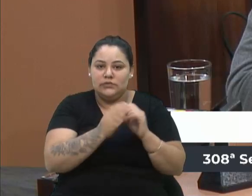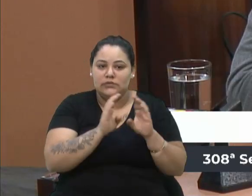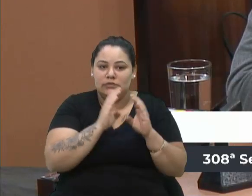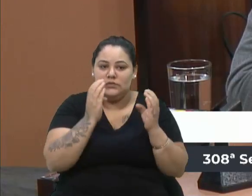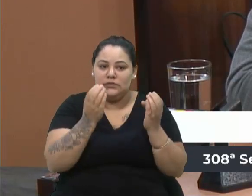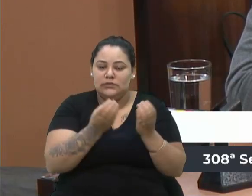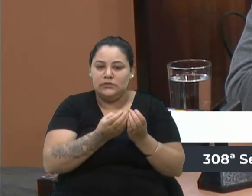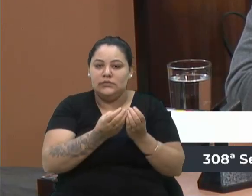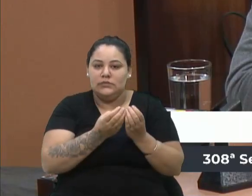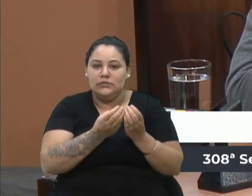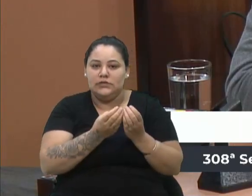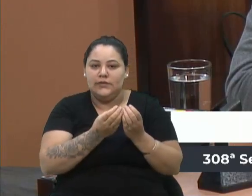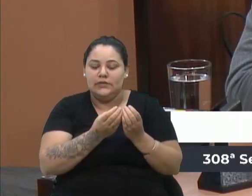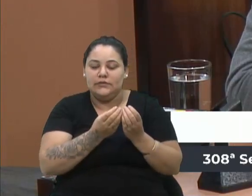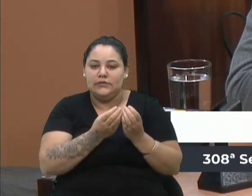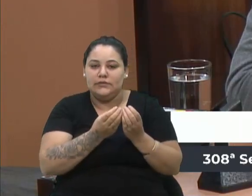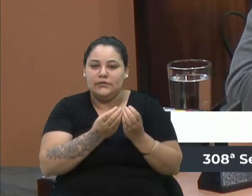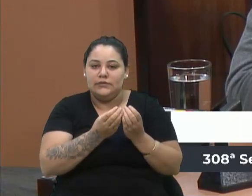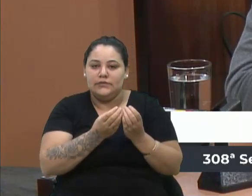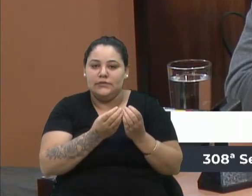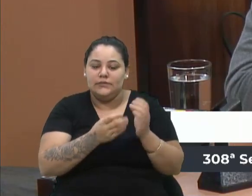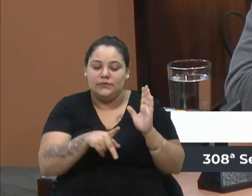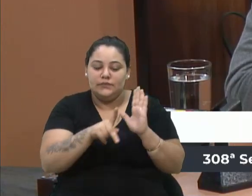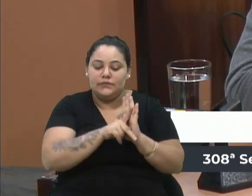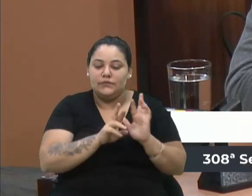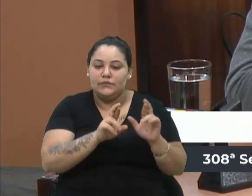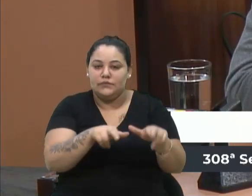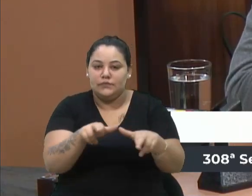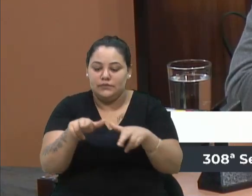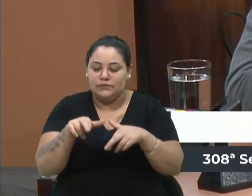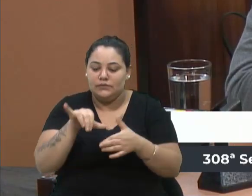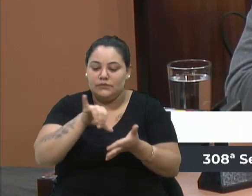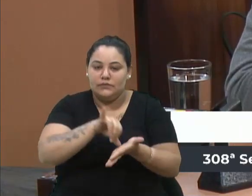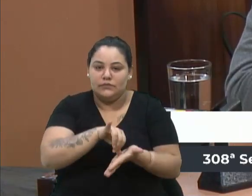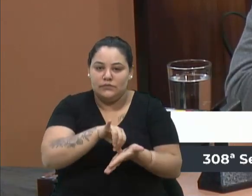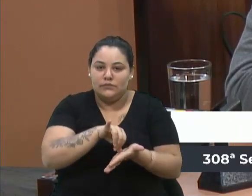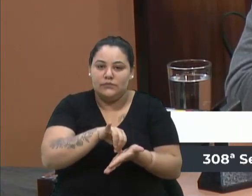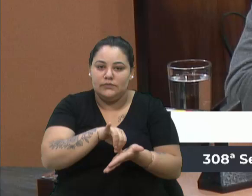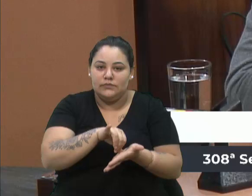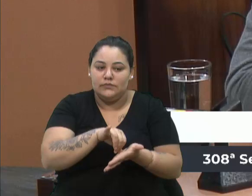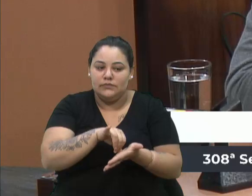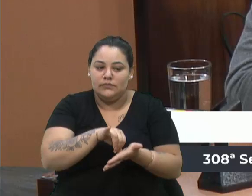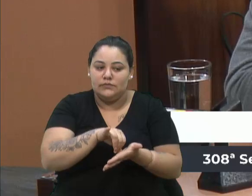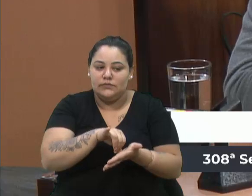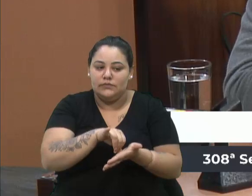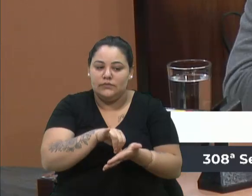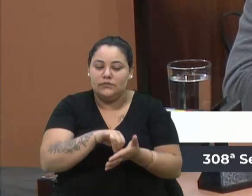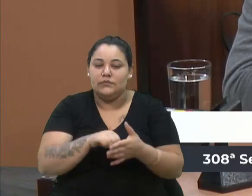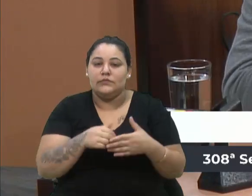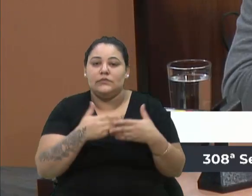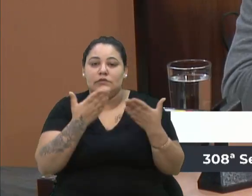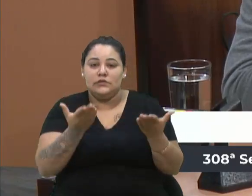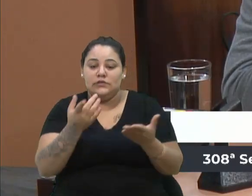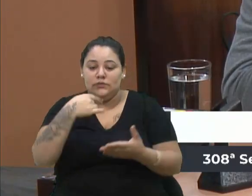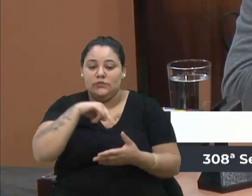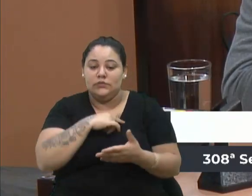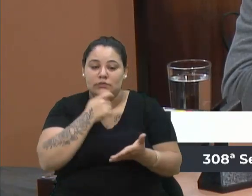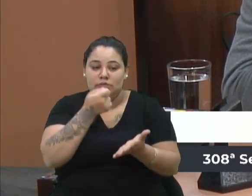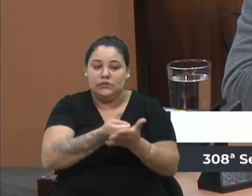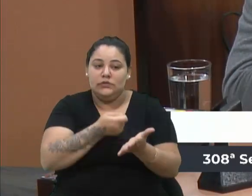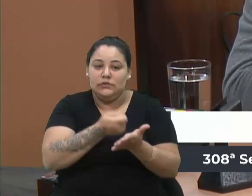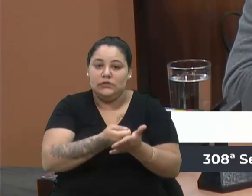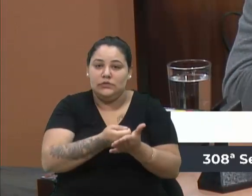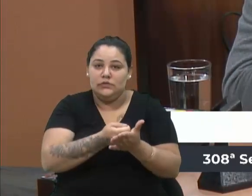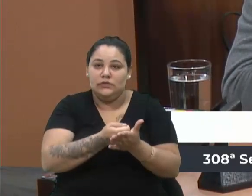distantes eh da própria região central né então a gente tá tentando lotar já